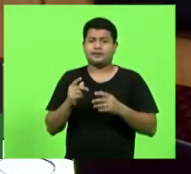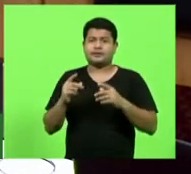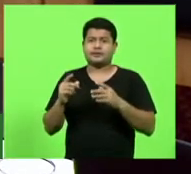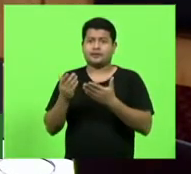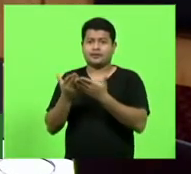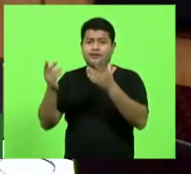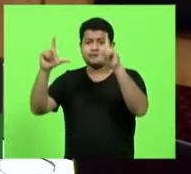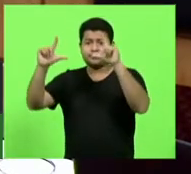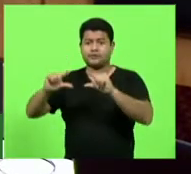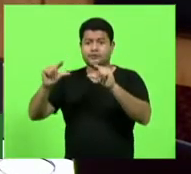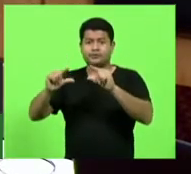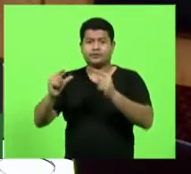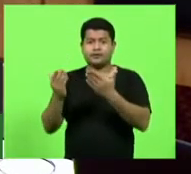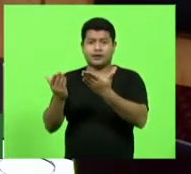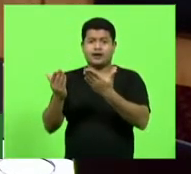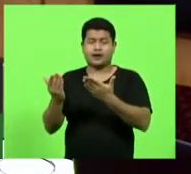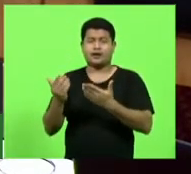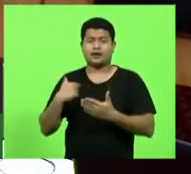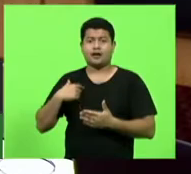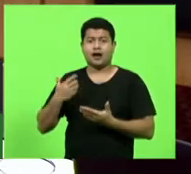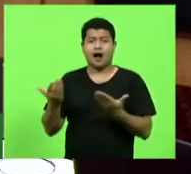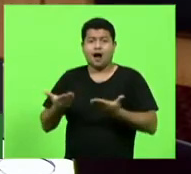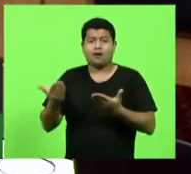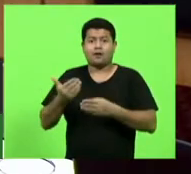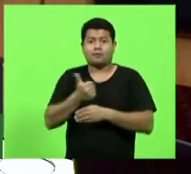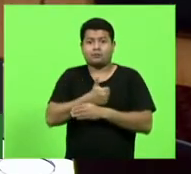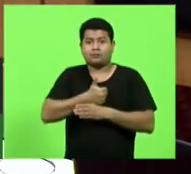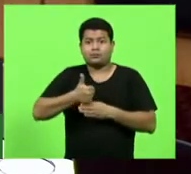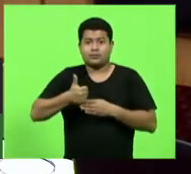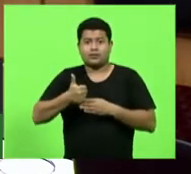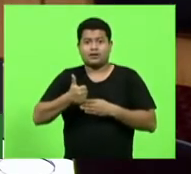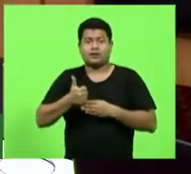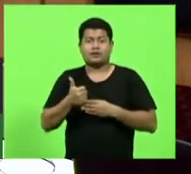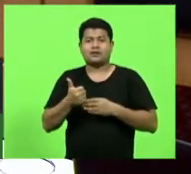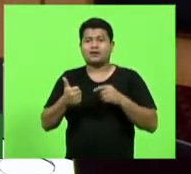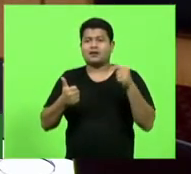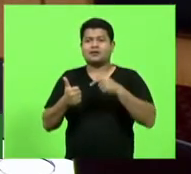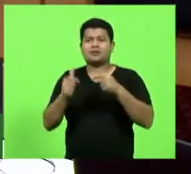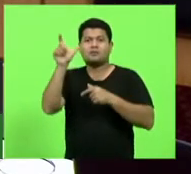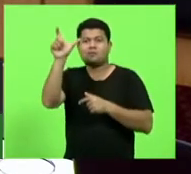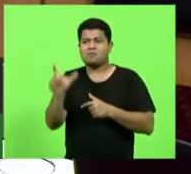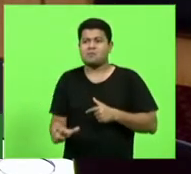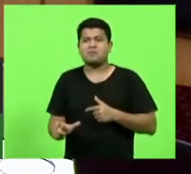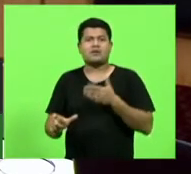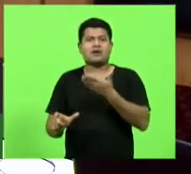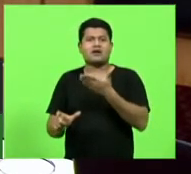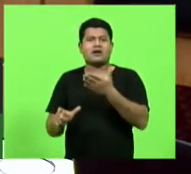cargos, né? Tu vê o padrão da moralidade hoje é o Renan Calheiros para o Brasil, né? Se você ligar